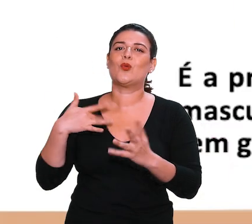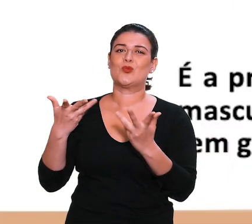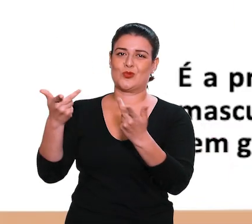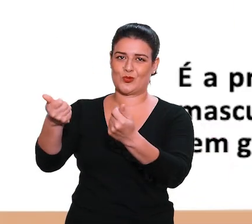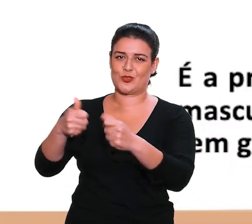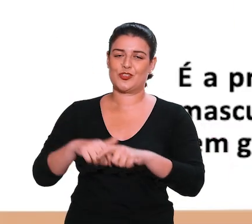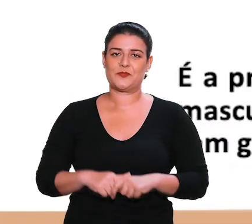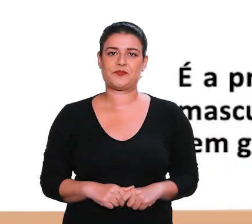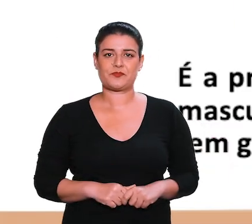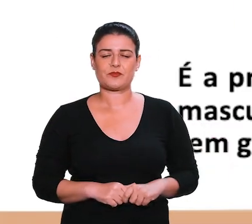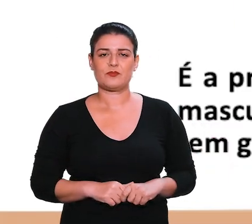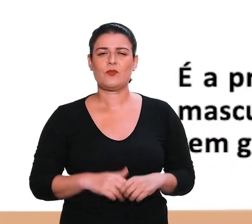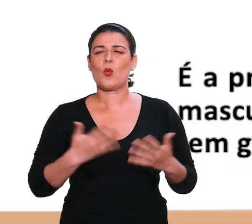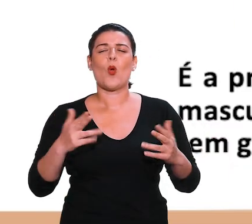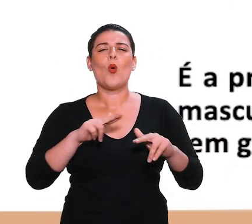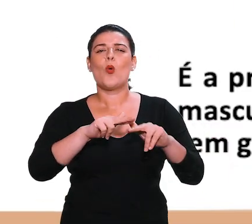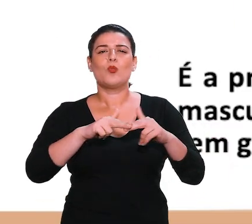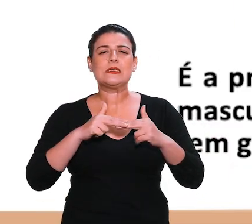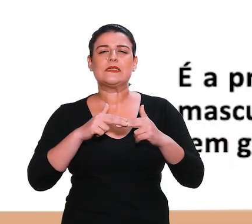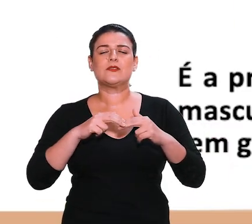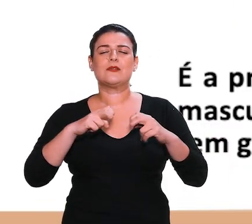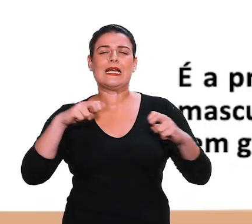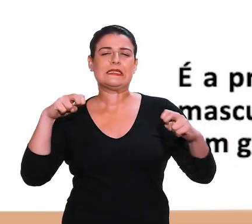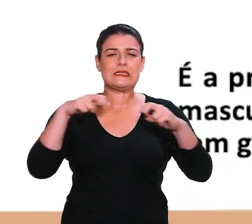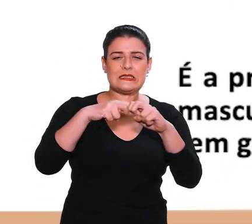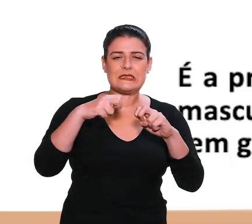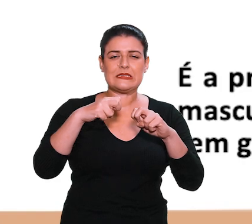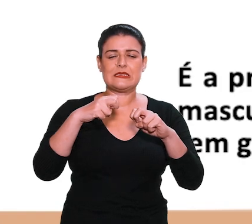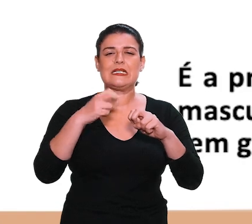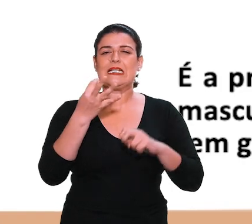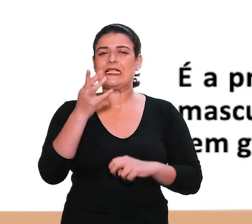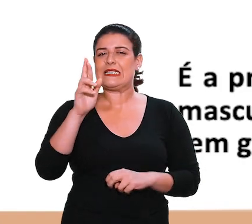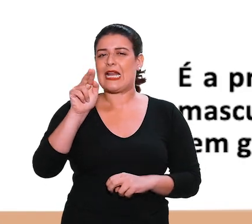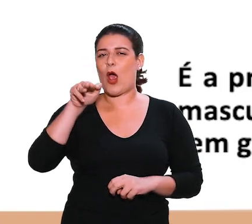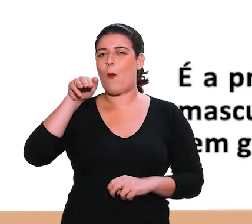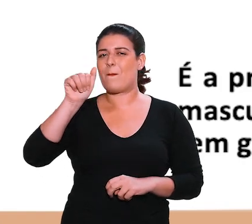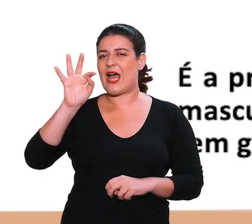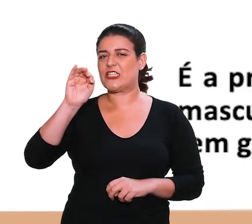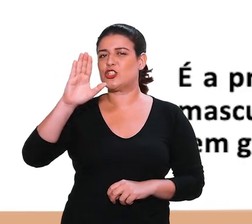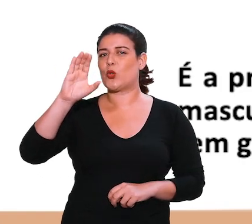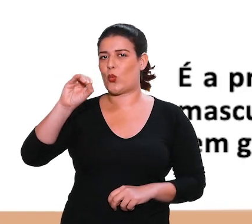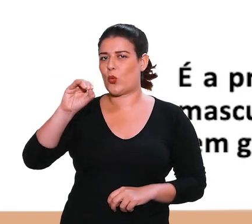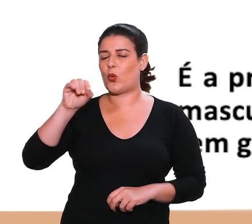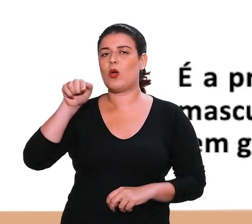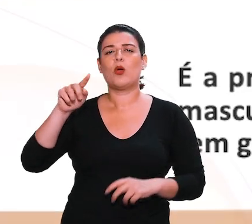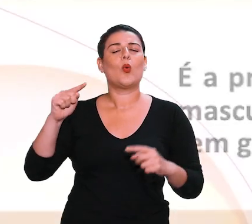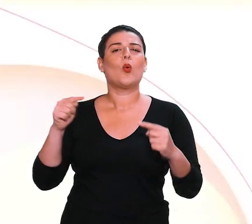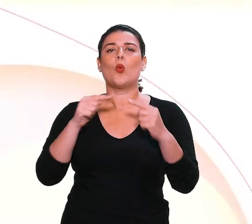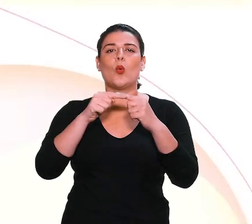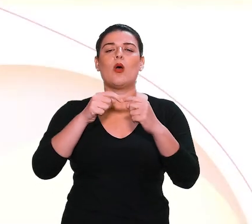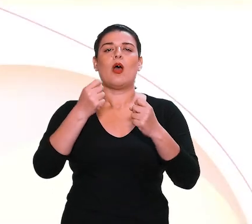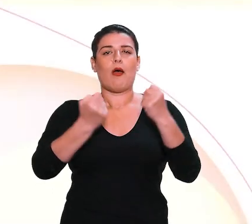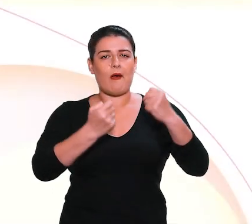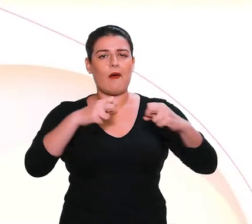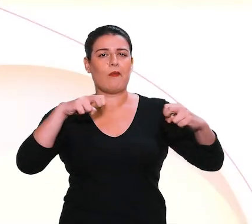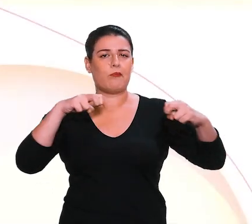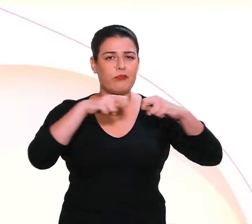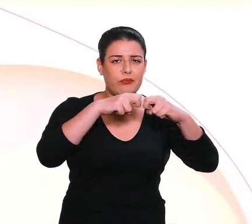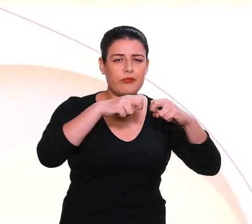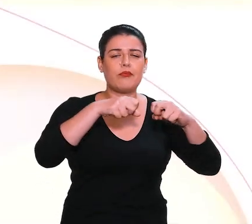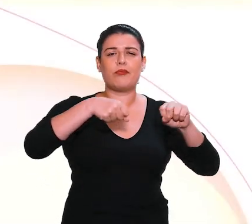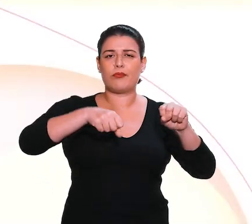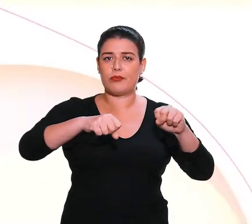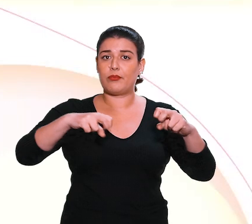gente fala de causas traumáticas, como eu já disse para vocês, ela tem muita relação com acidentes automobilísticos e tem uma população